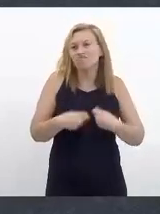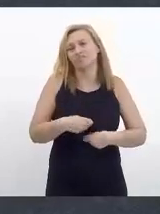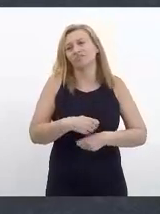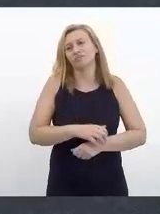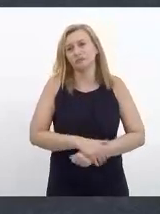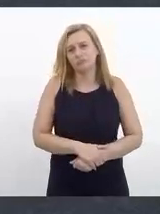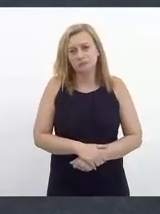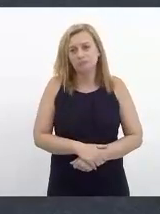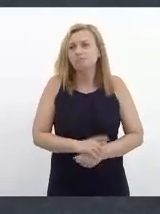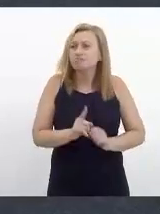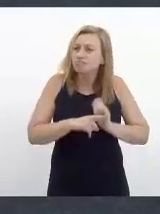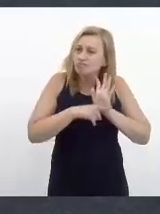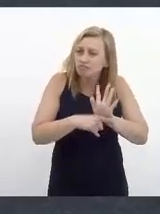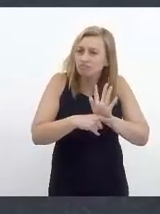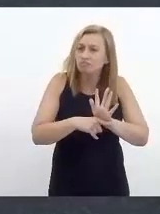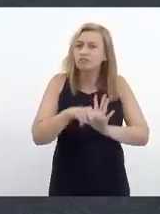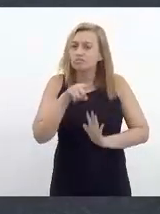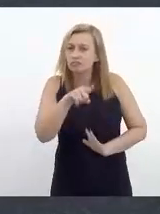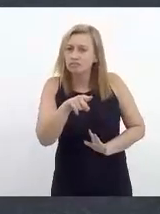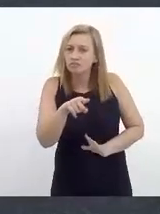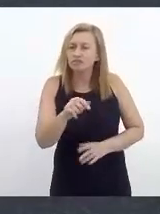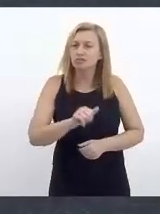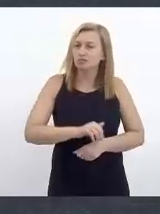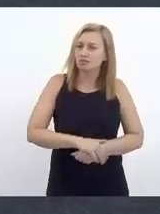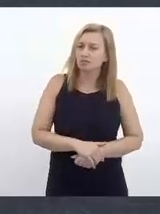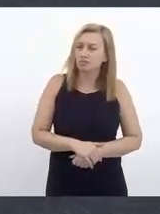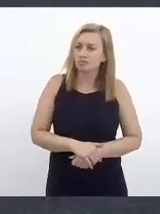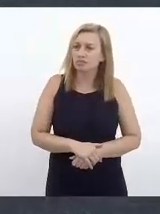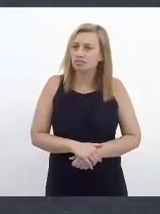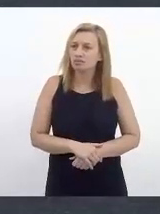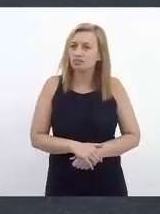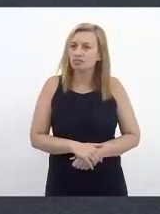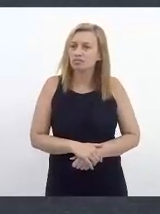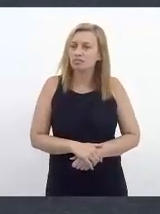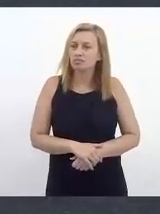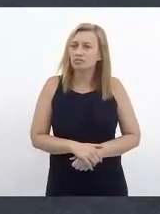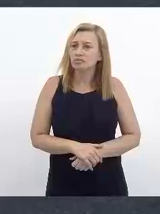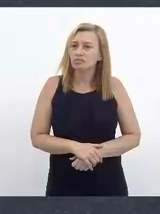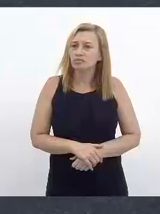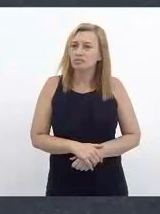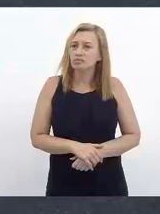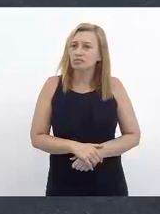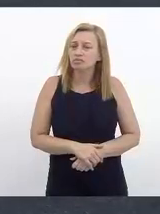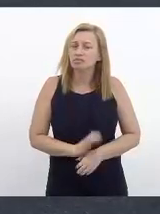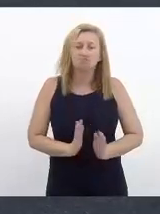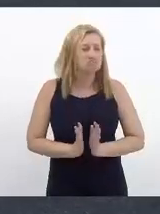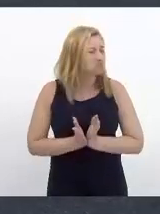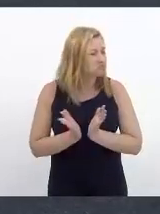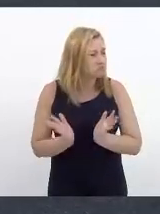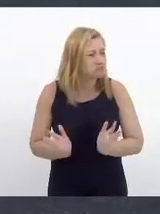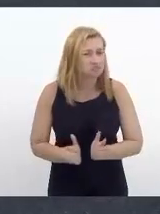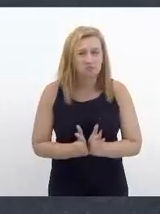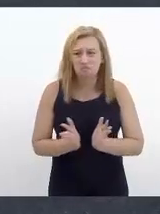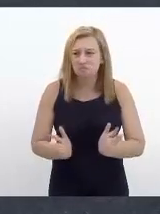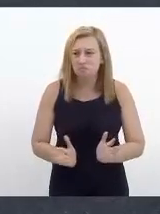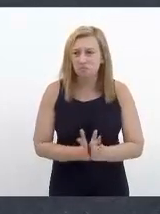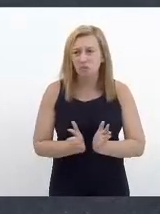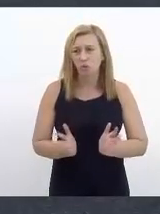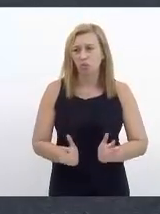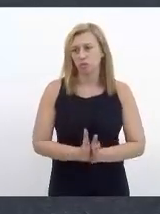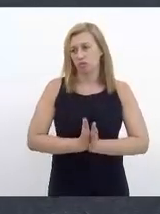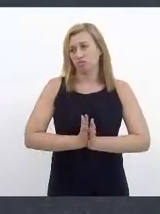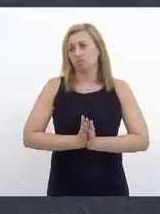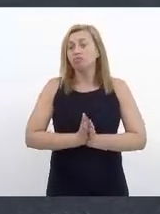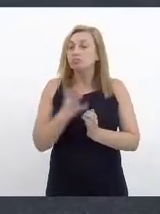de socorrer aqueles e aquelas que estão numa condição precaríssima.